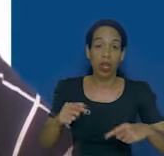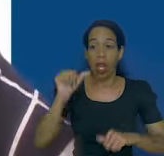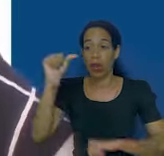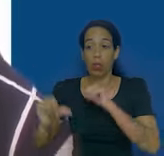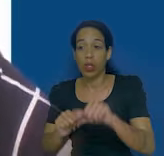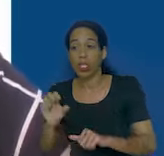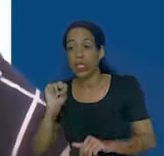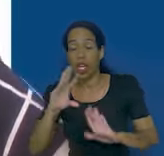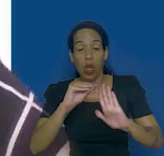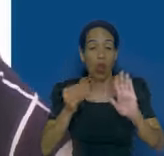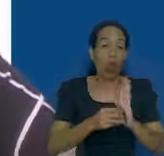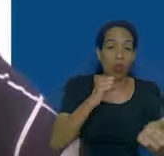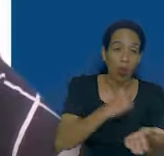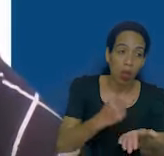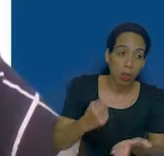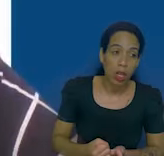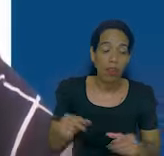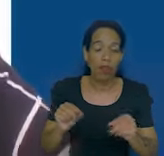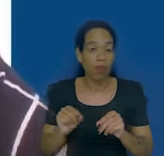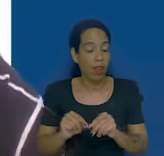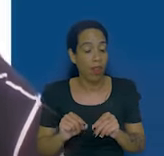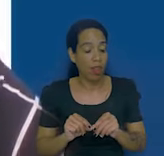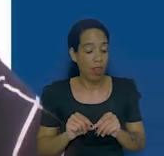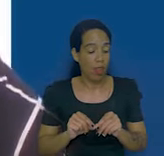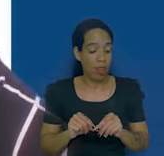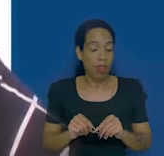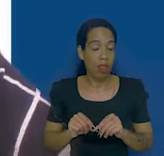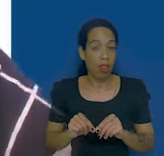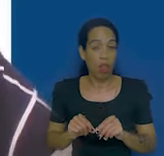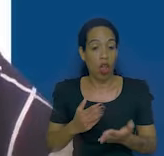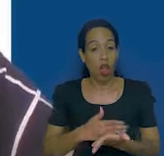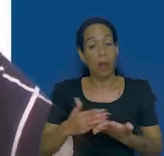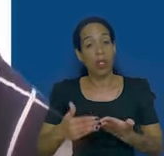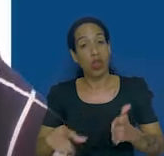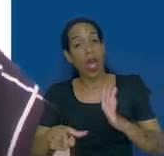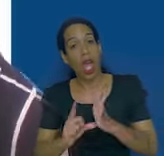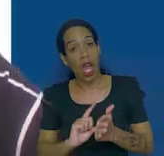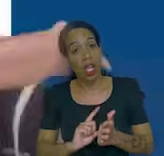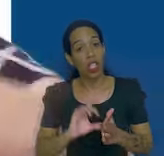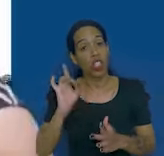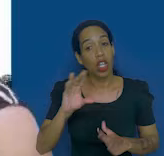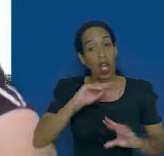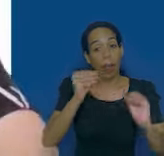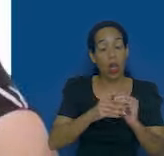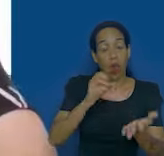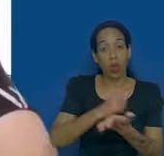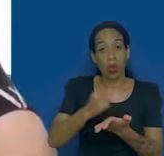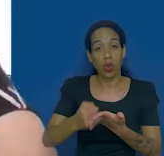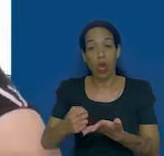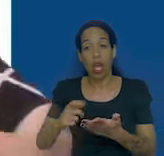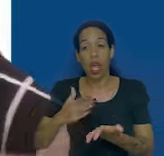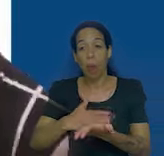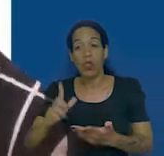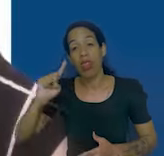reforma, né? Se aplica para os contratos que foram formulados, que começaram antes, se só aplica para os contratos que